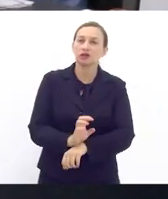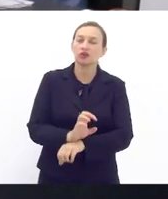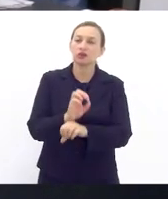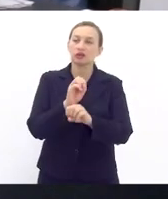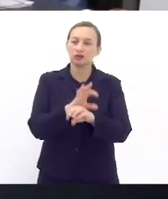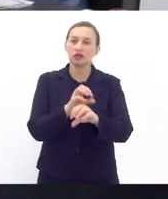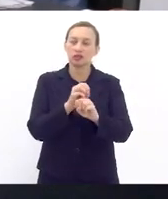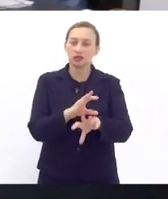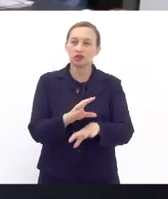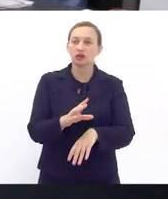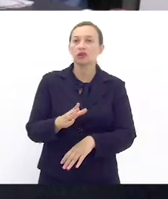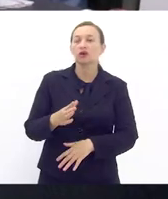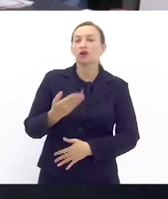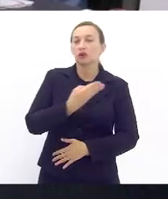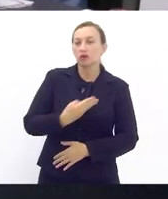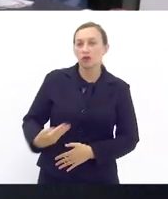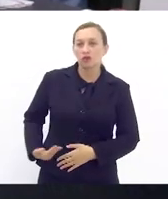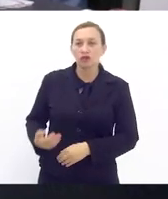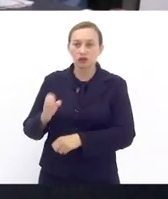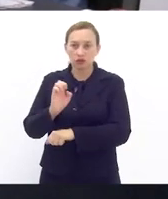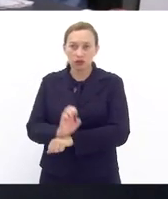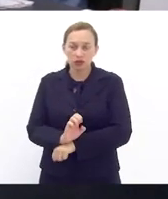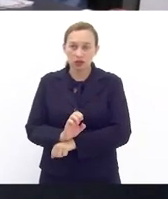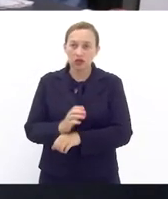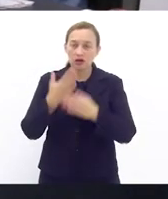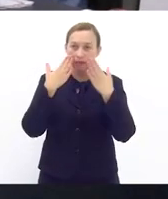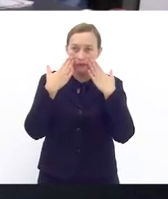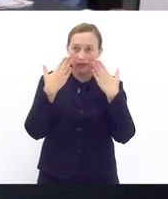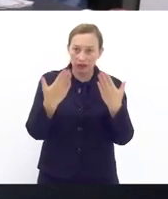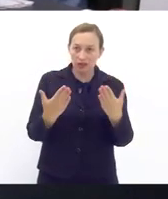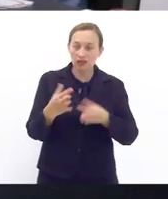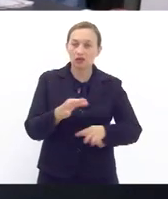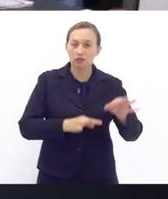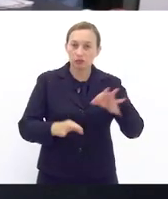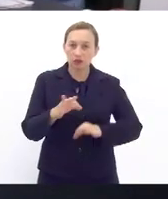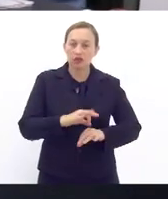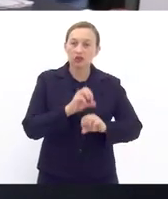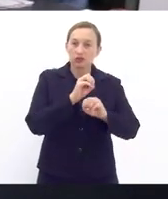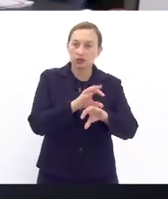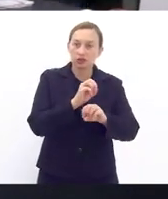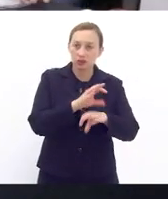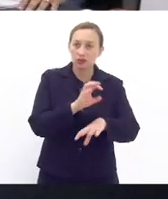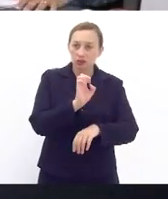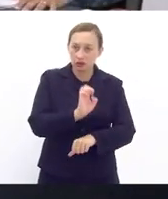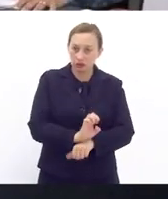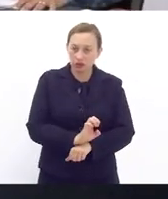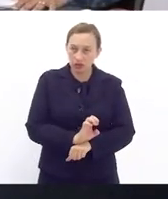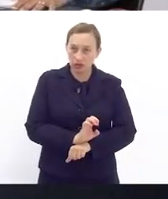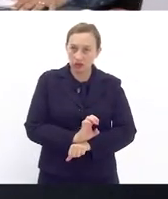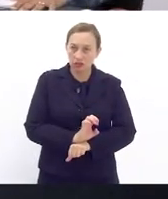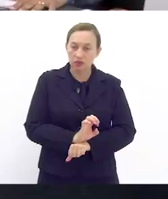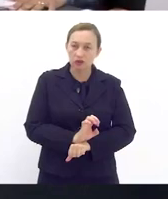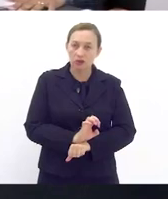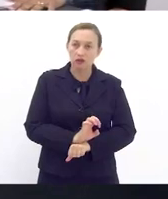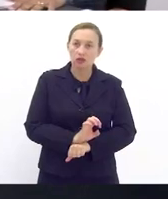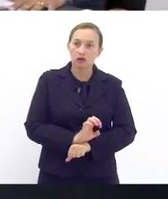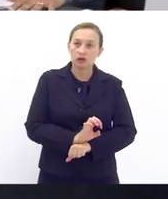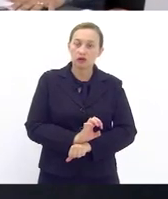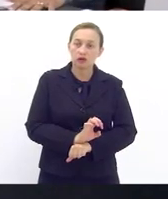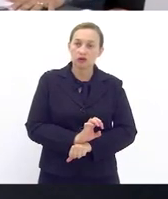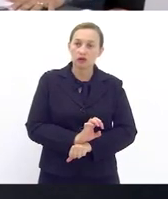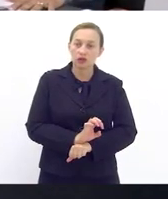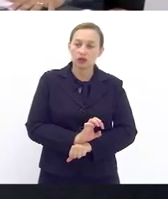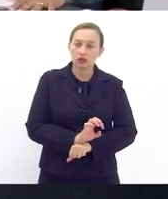que o governo do estado apresenta o plano Estadual de Educação ele